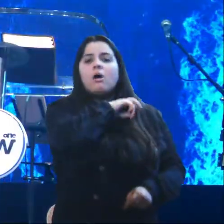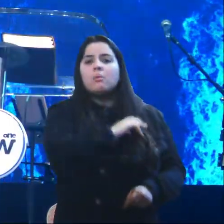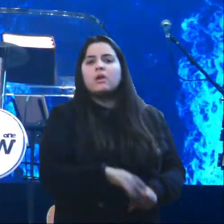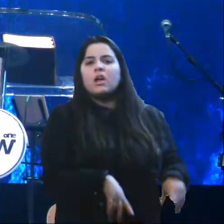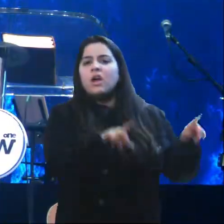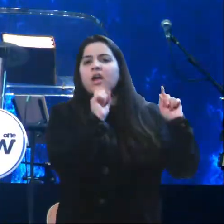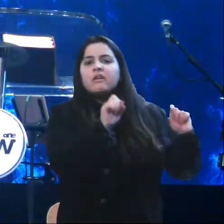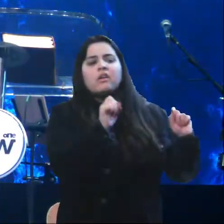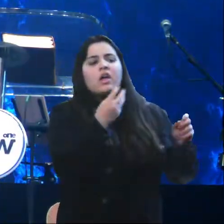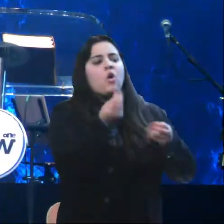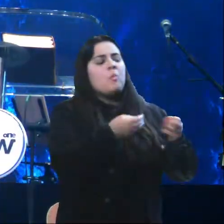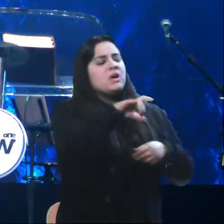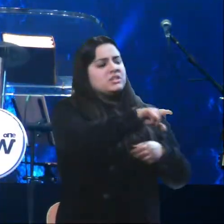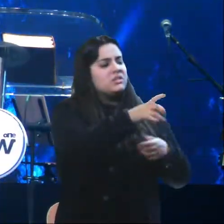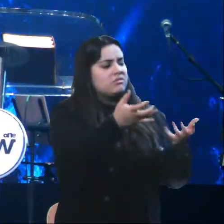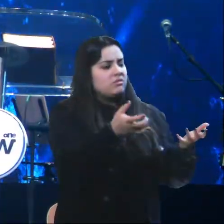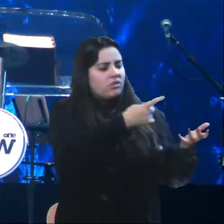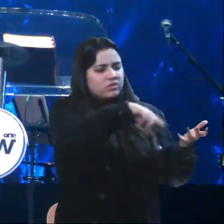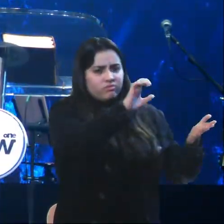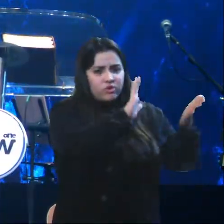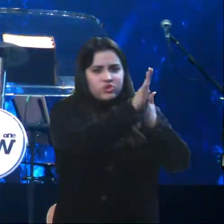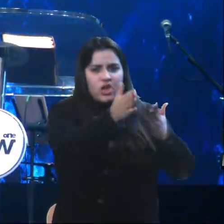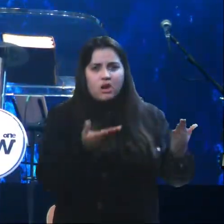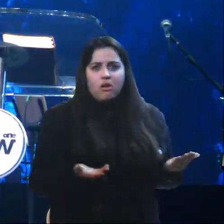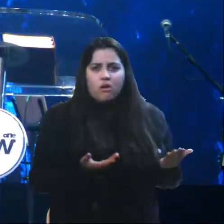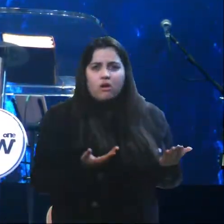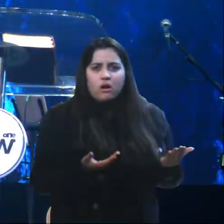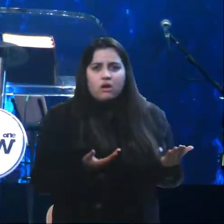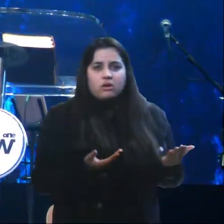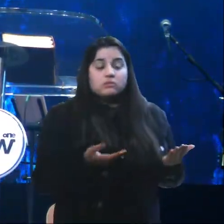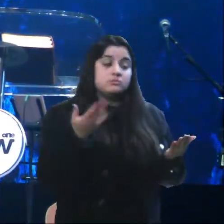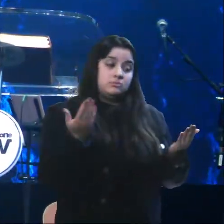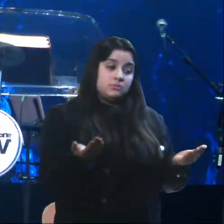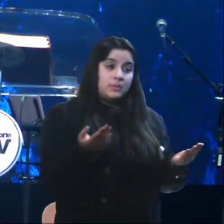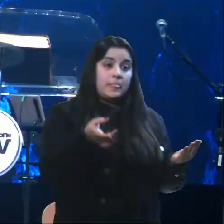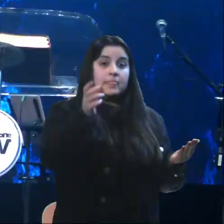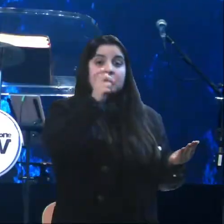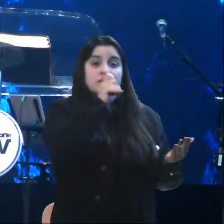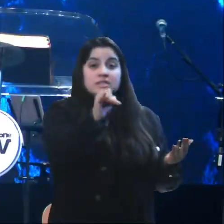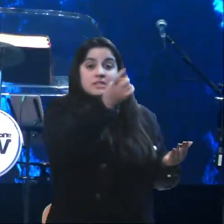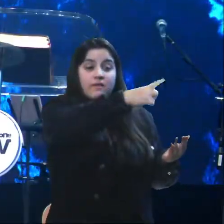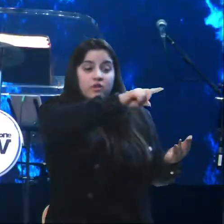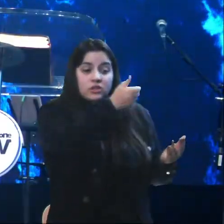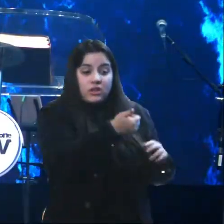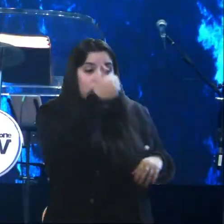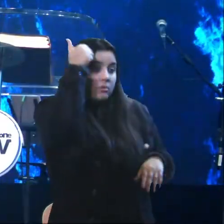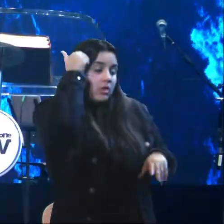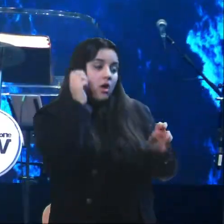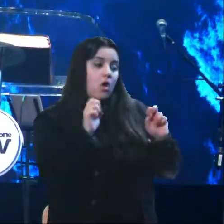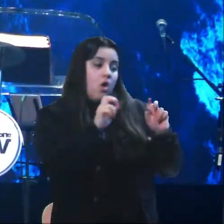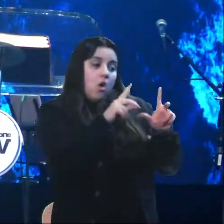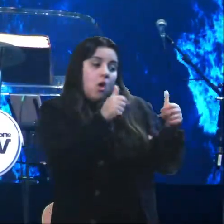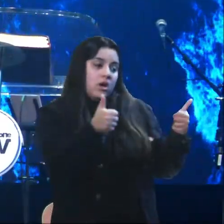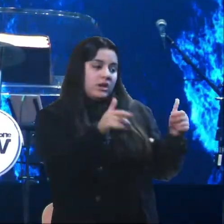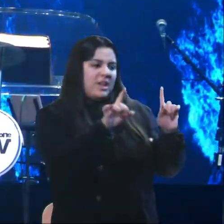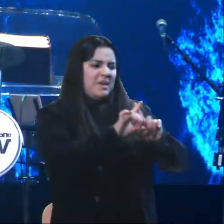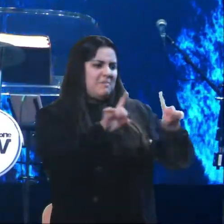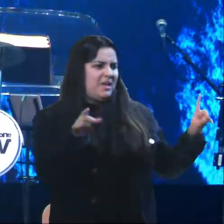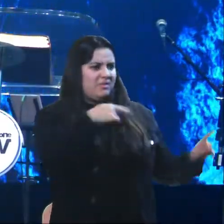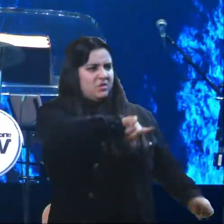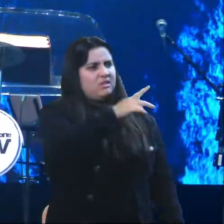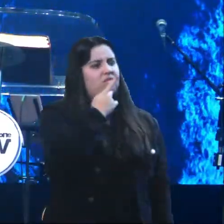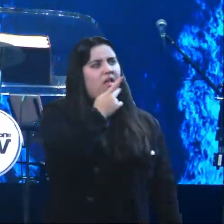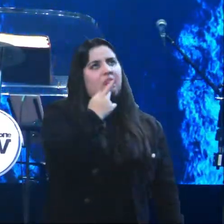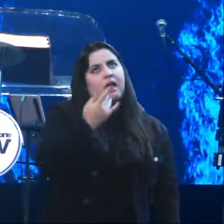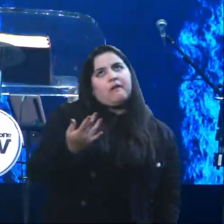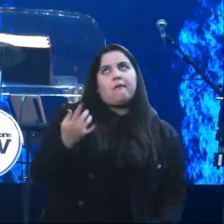a ideia de fugir da ira que virá? Deem fruto que mostre arrependimento. Não pensem dizer a vocês